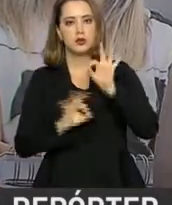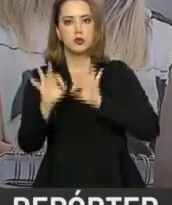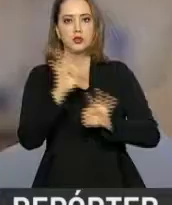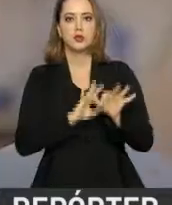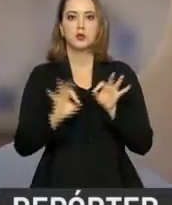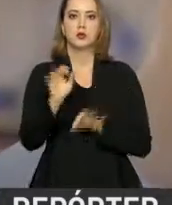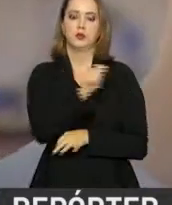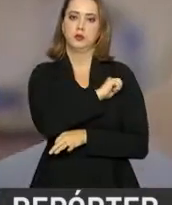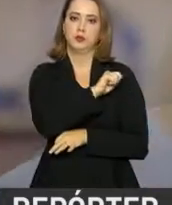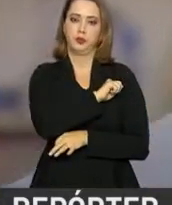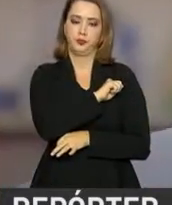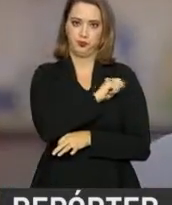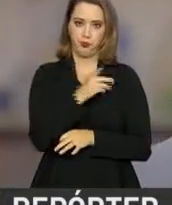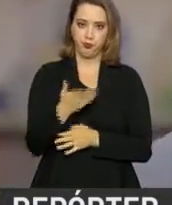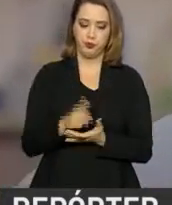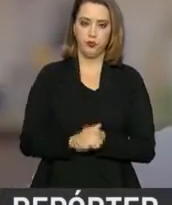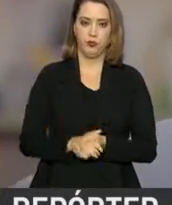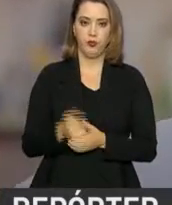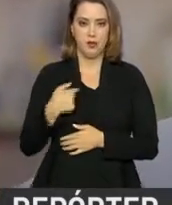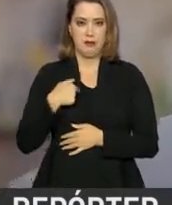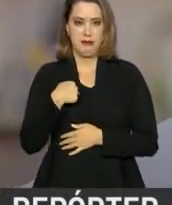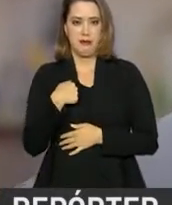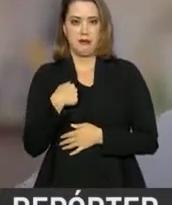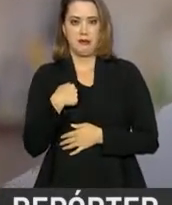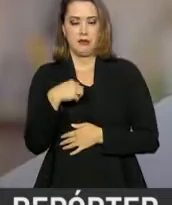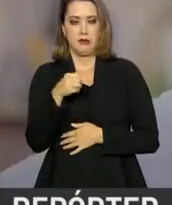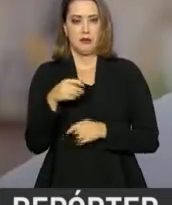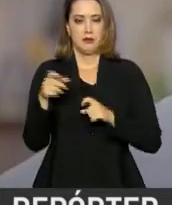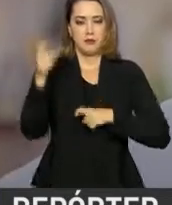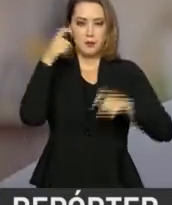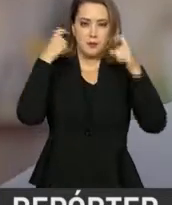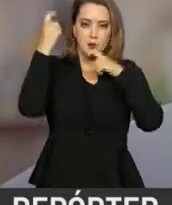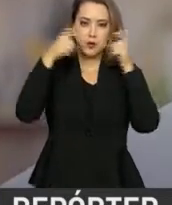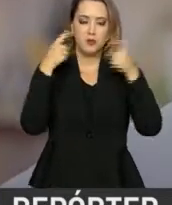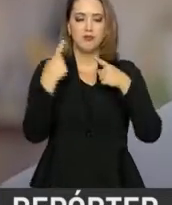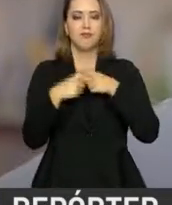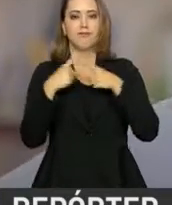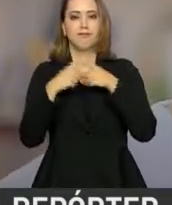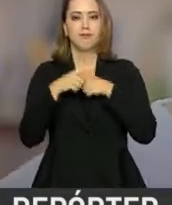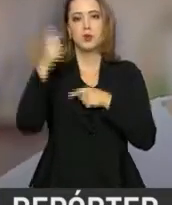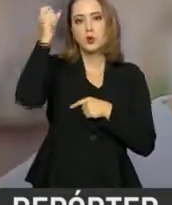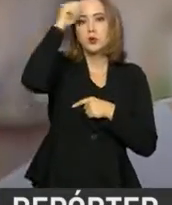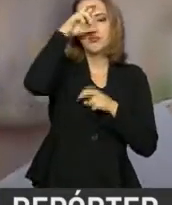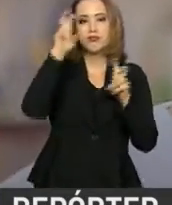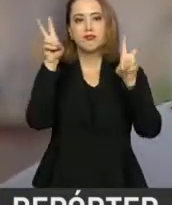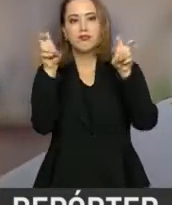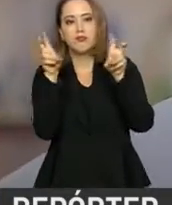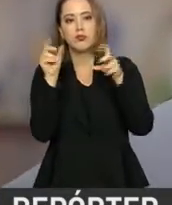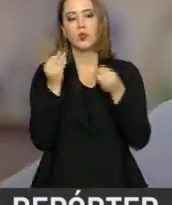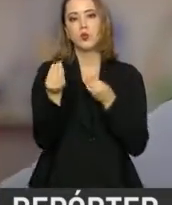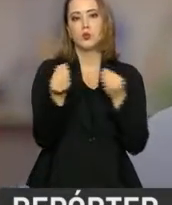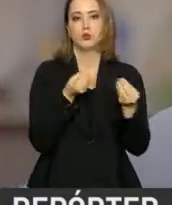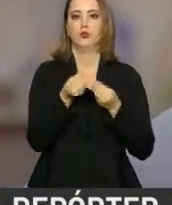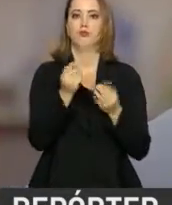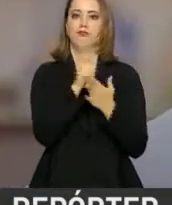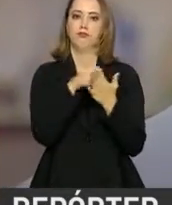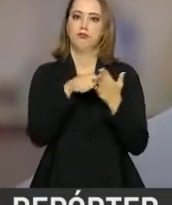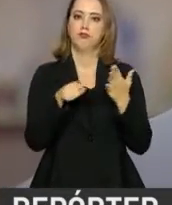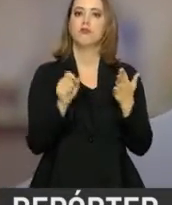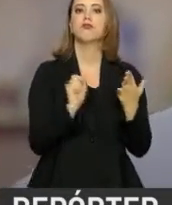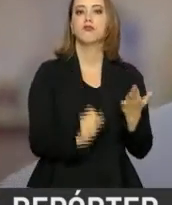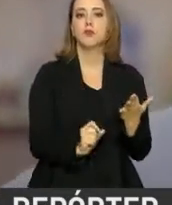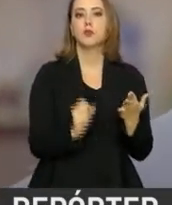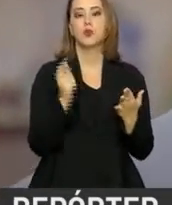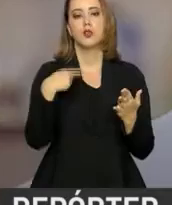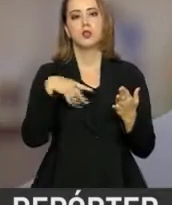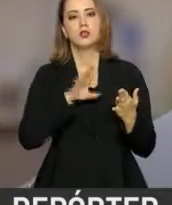alertas a mesma preocupação porque não sei muito abordado o tema eu queria saber com as dicas da professora que sabe mais abordar o tempo é